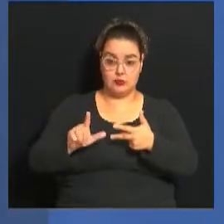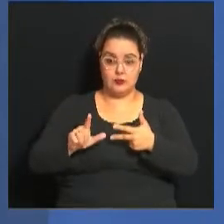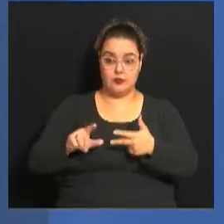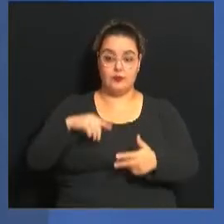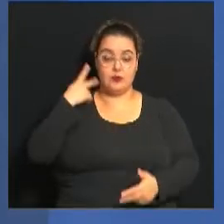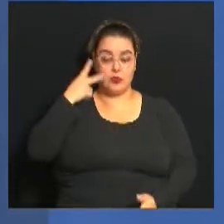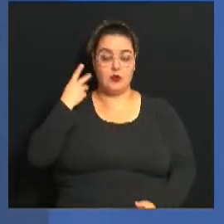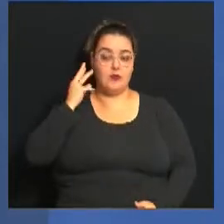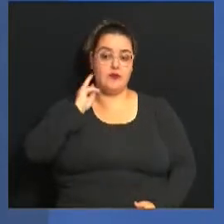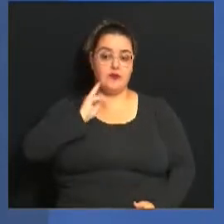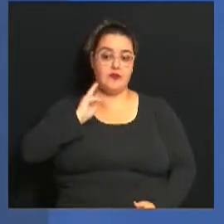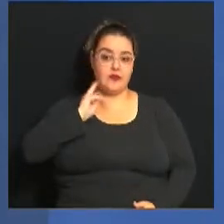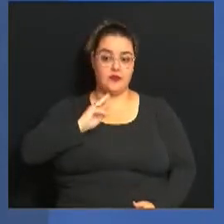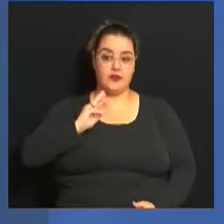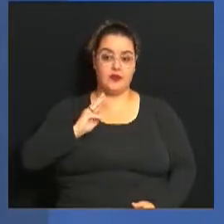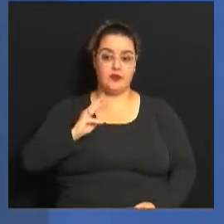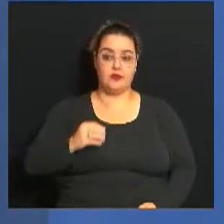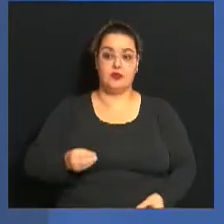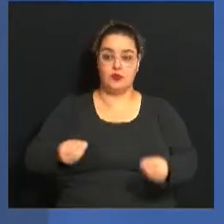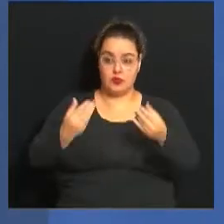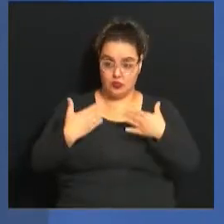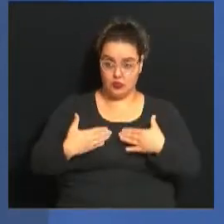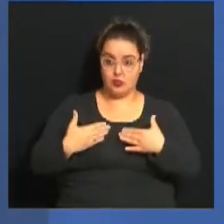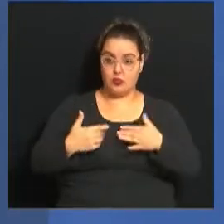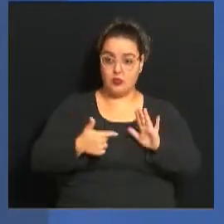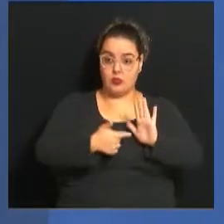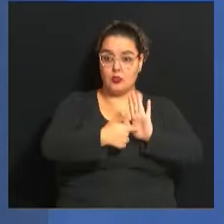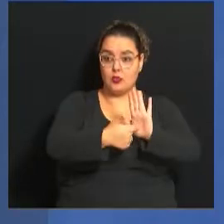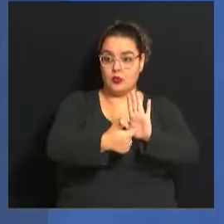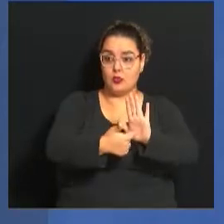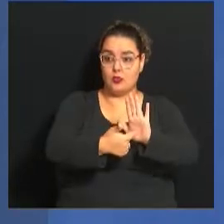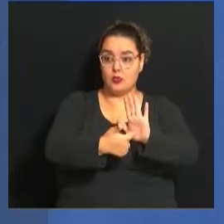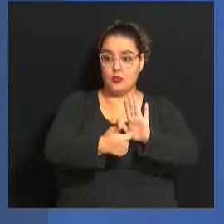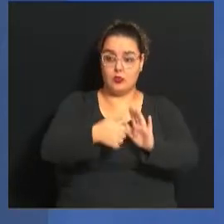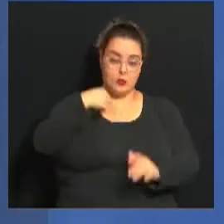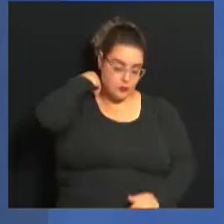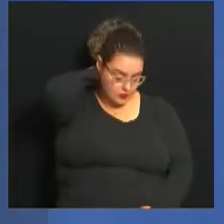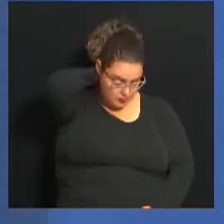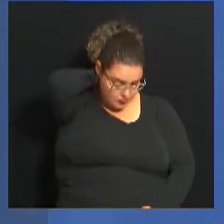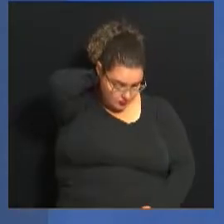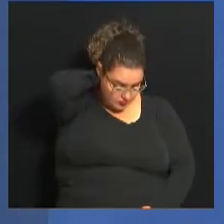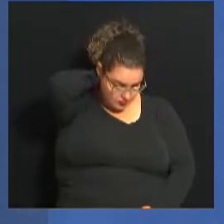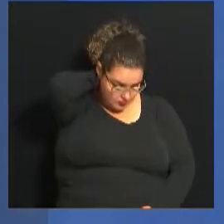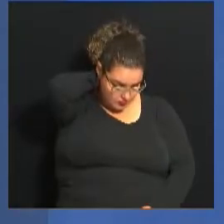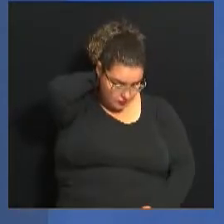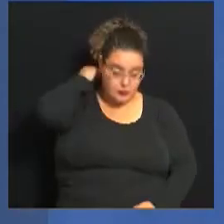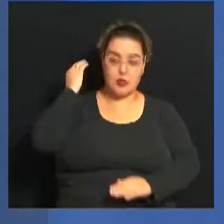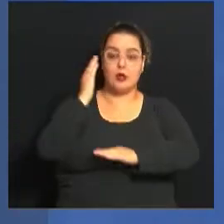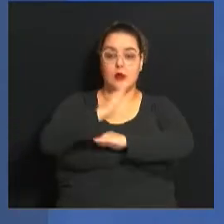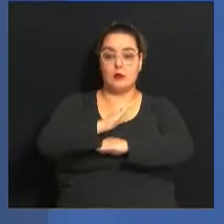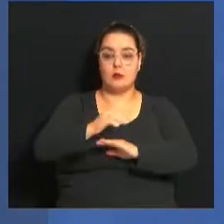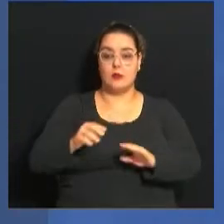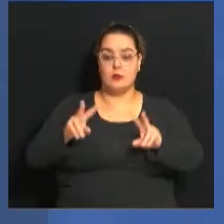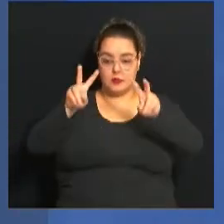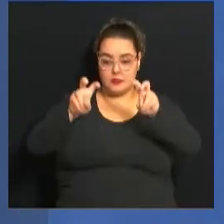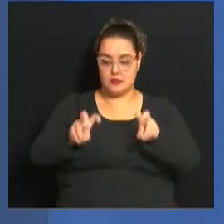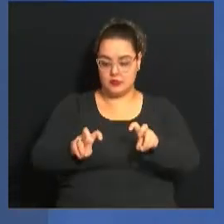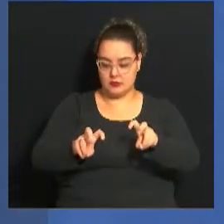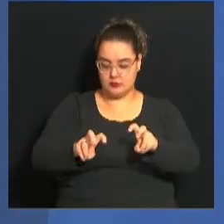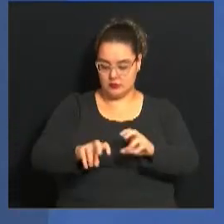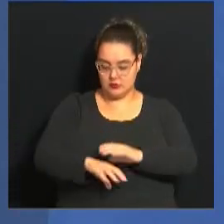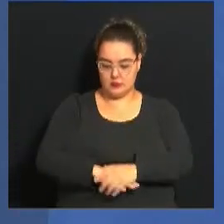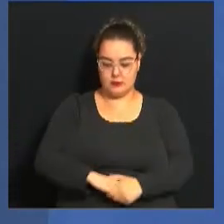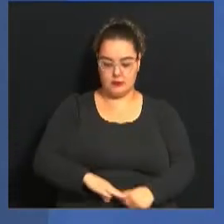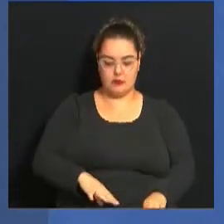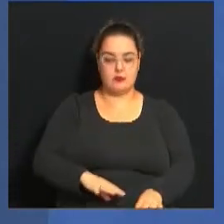Cecílio Santos trouxe, inclusive, uma apresentação para a Câmara versando sobre esse tema. E agora ele propõe aí